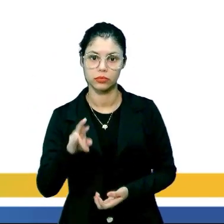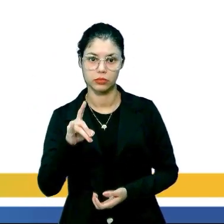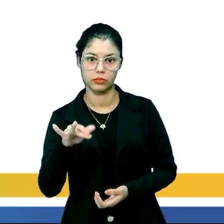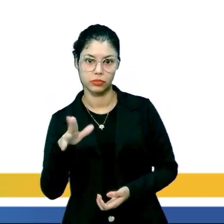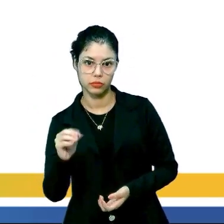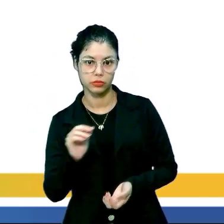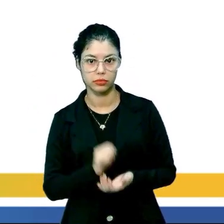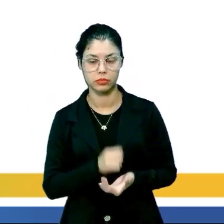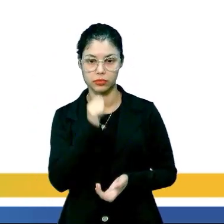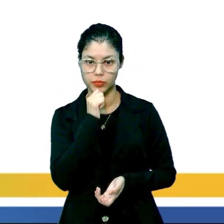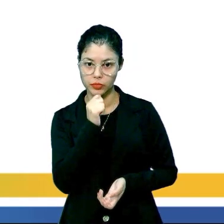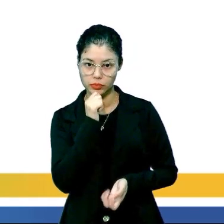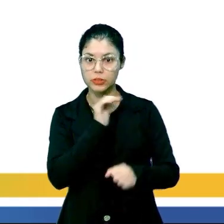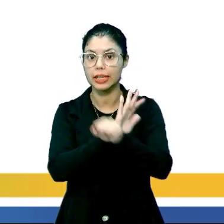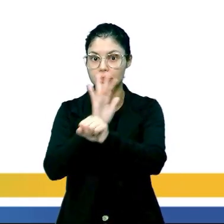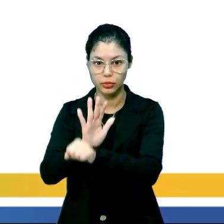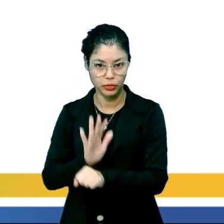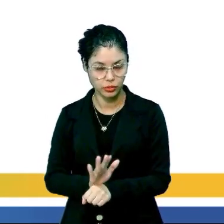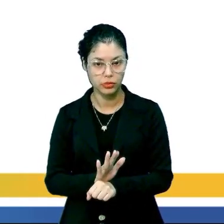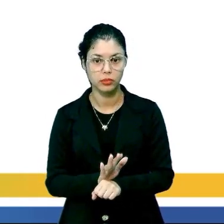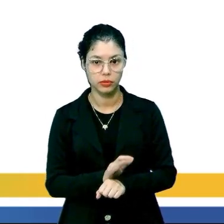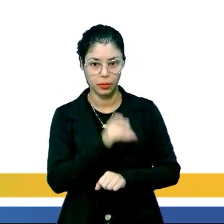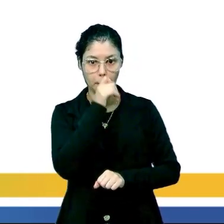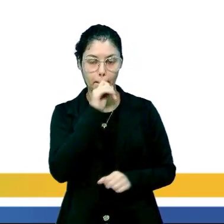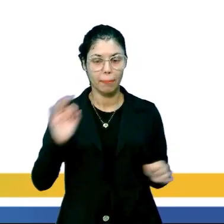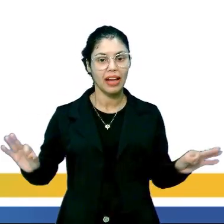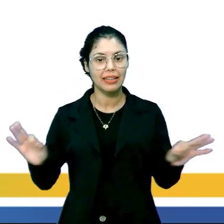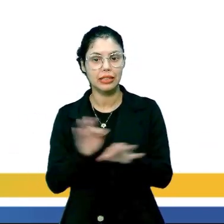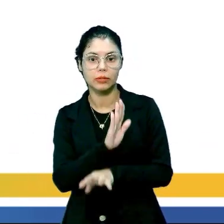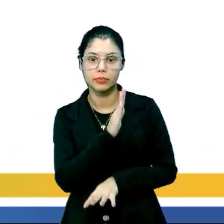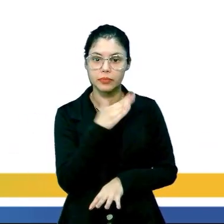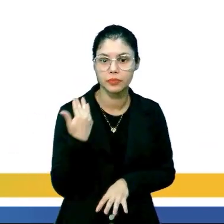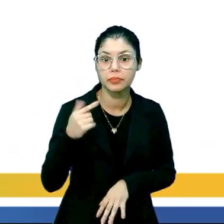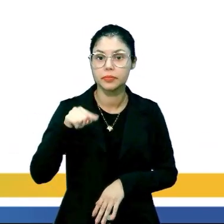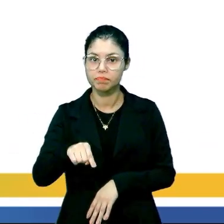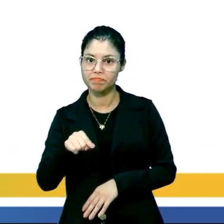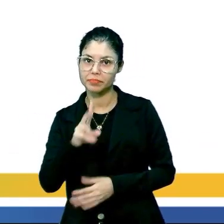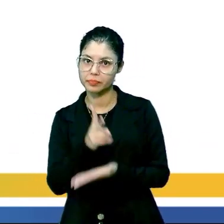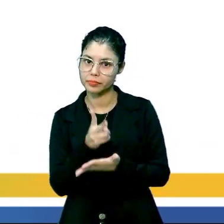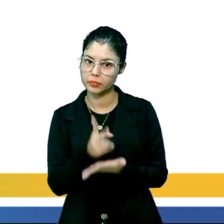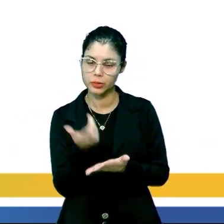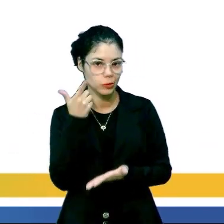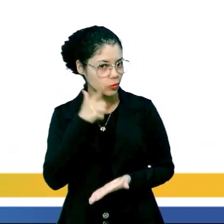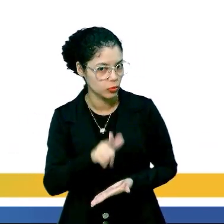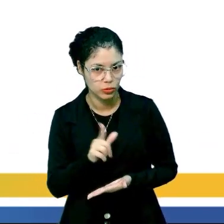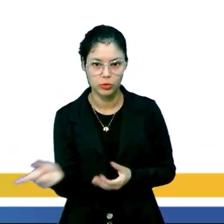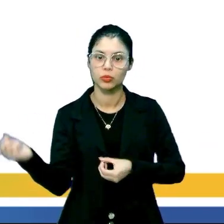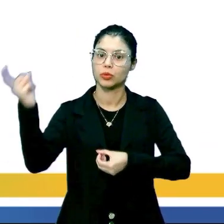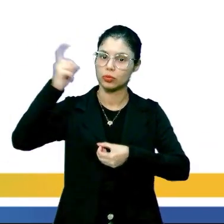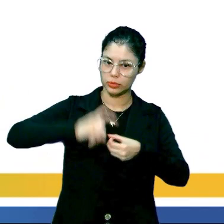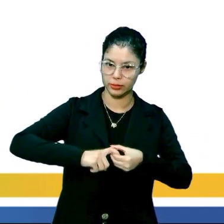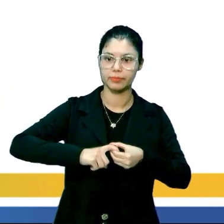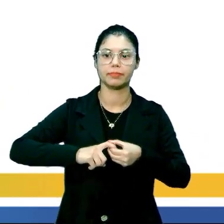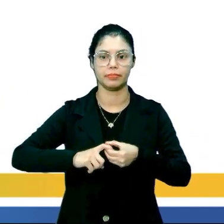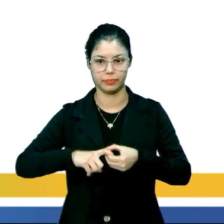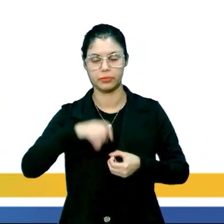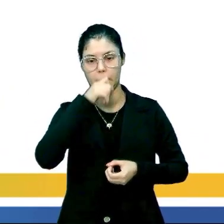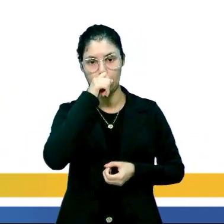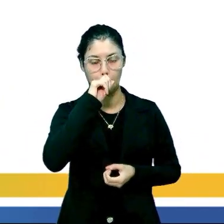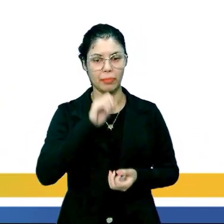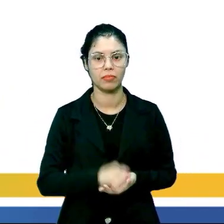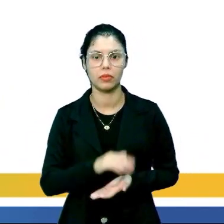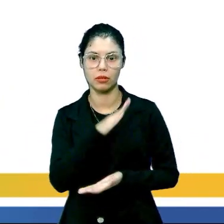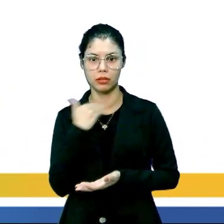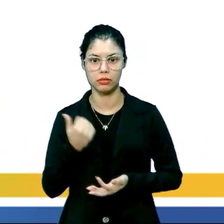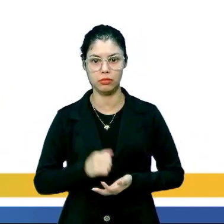O neutrófilo ele ajuda, porém ele acaba morrendo ali mesmo. Ele não consegue voltar para os vasos sanguíneos. Então